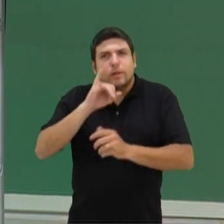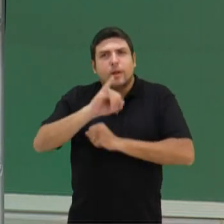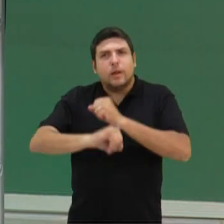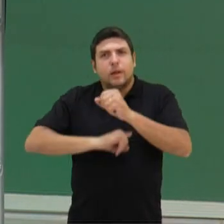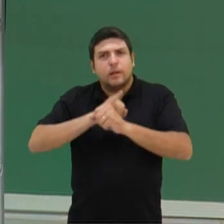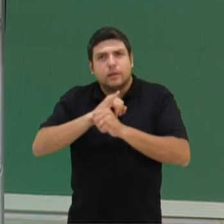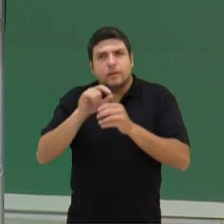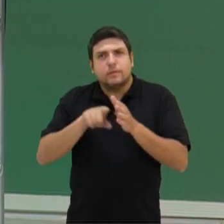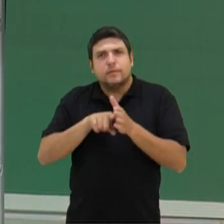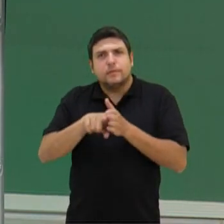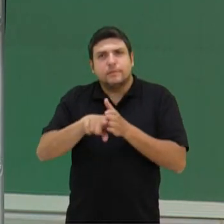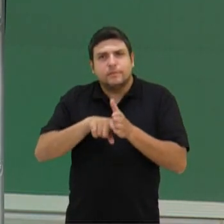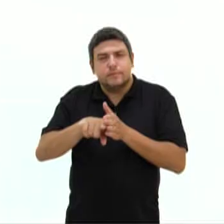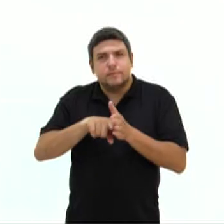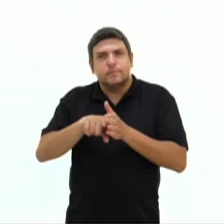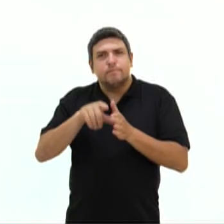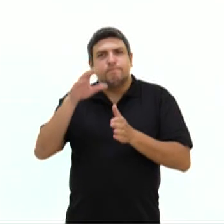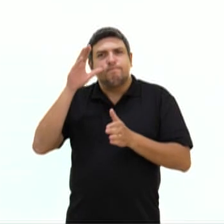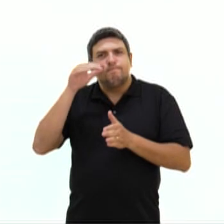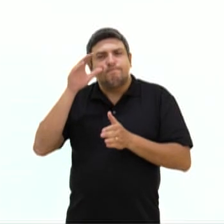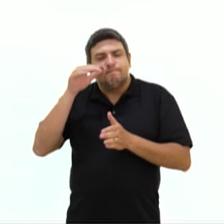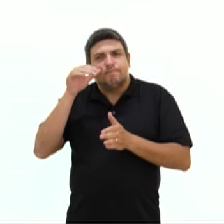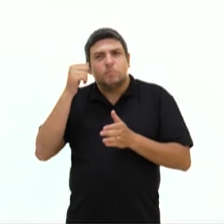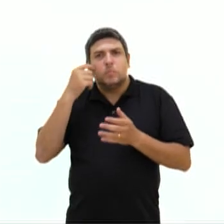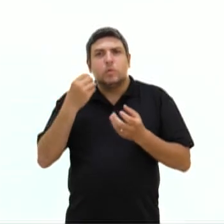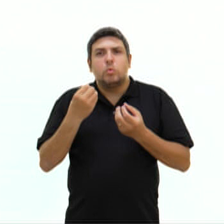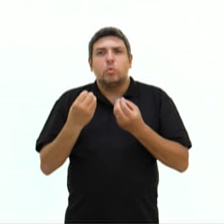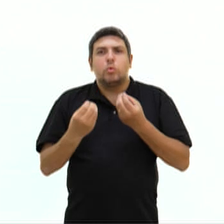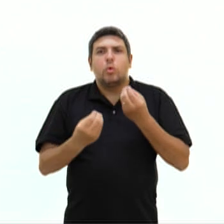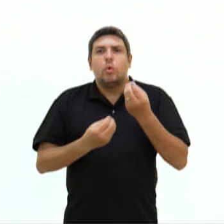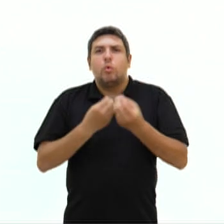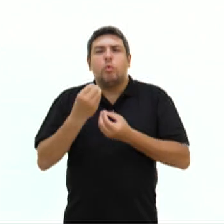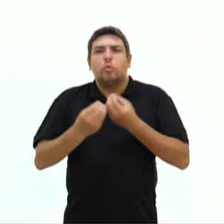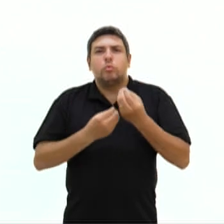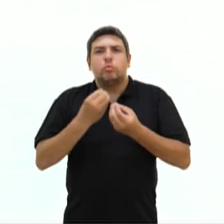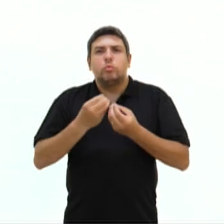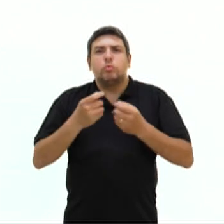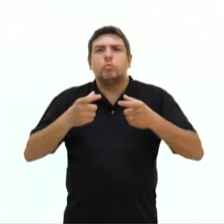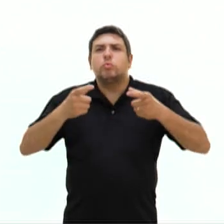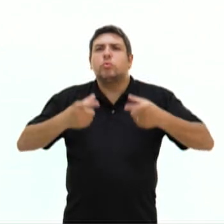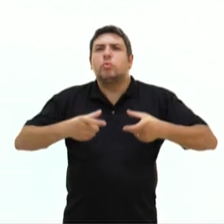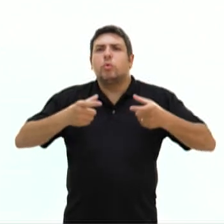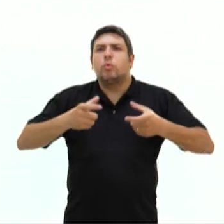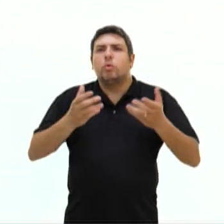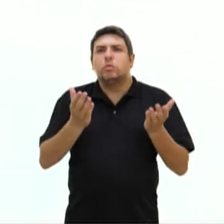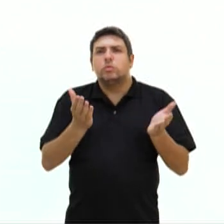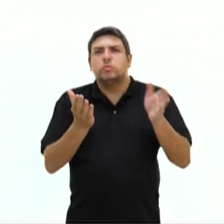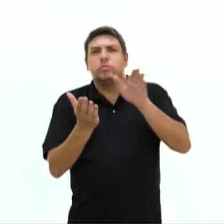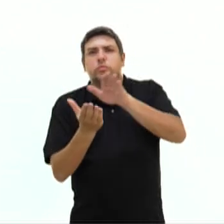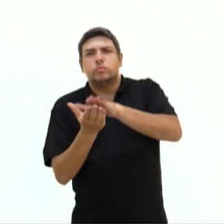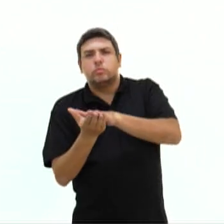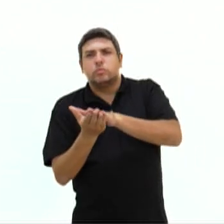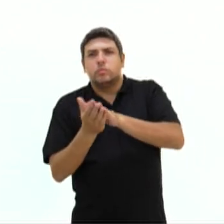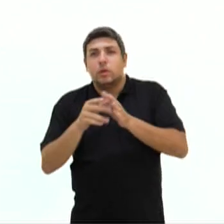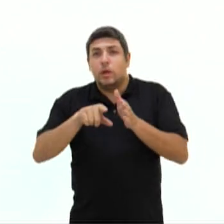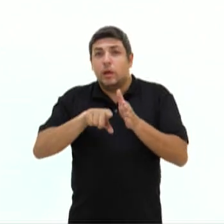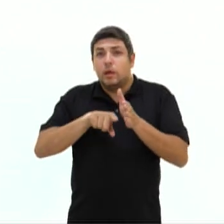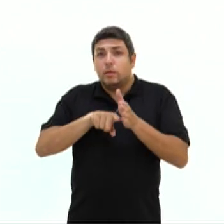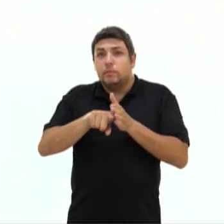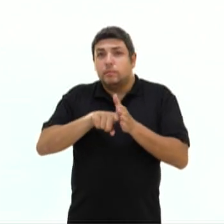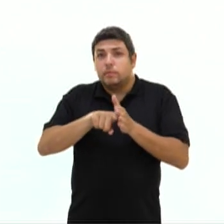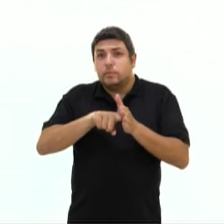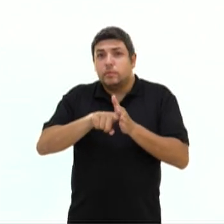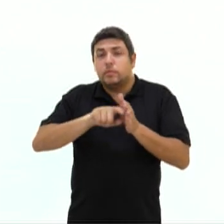uma consulta, identificar alguns tipos de simetria, tá? Pesquisar sobre as diversas